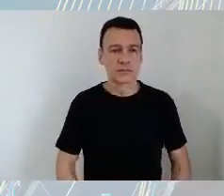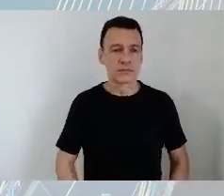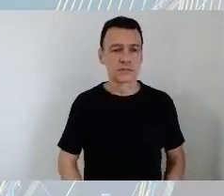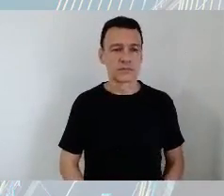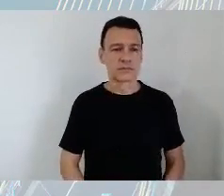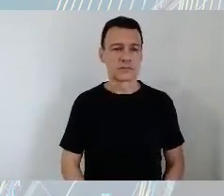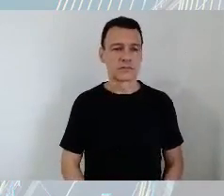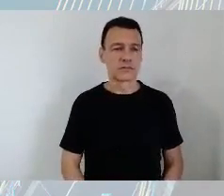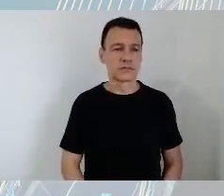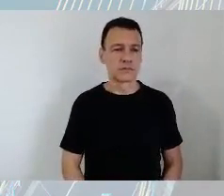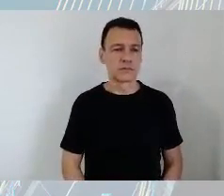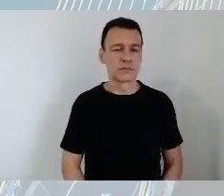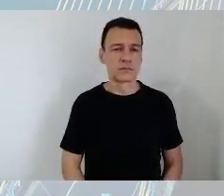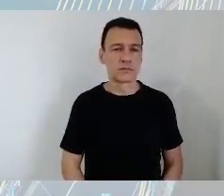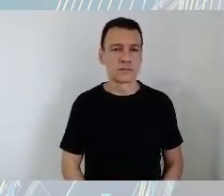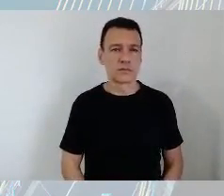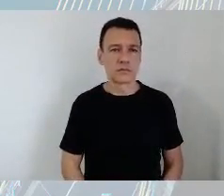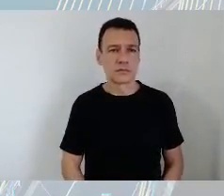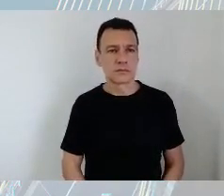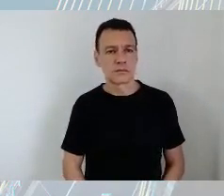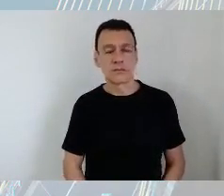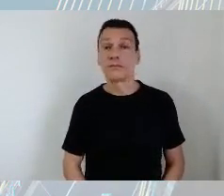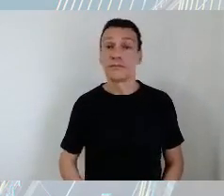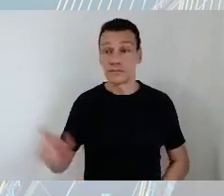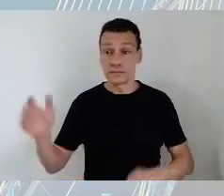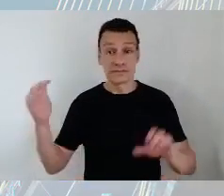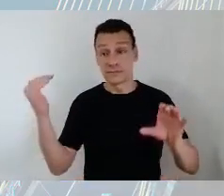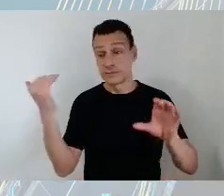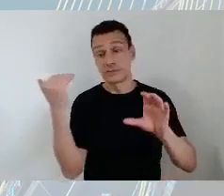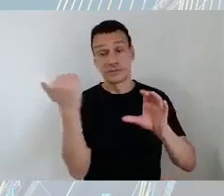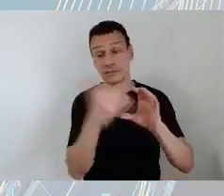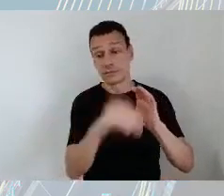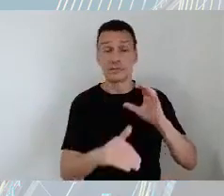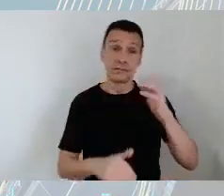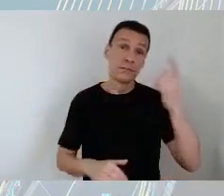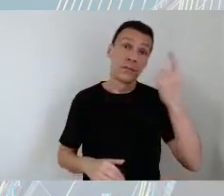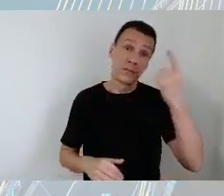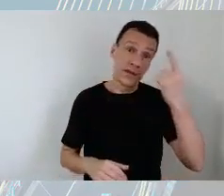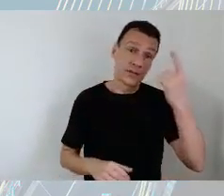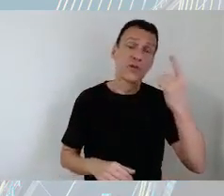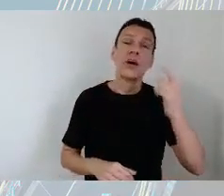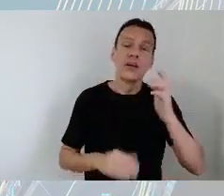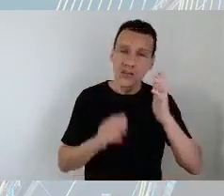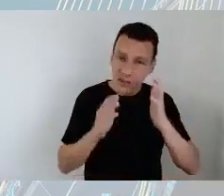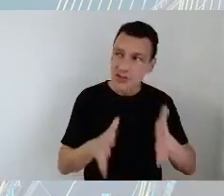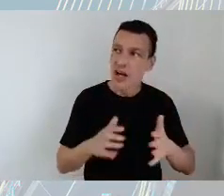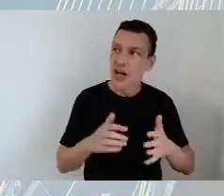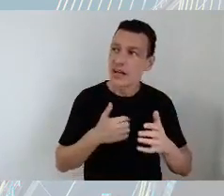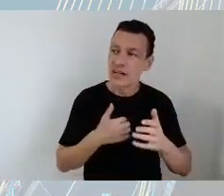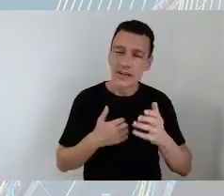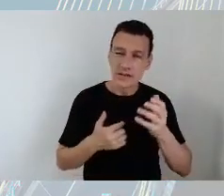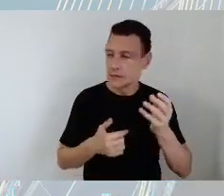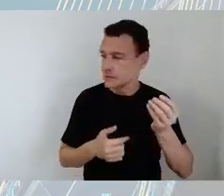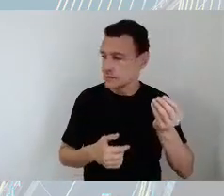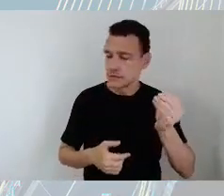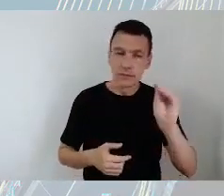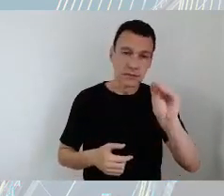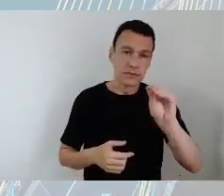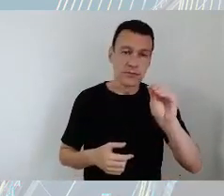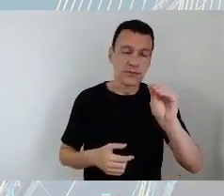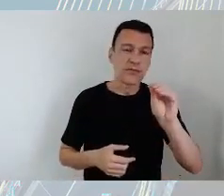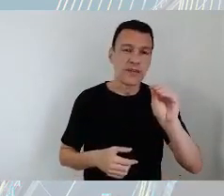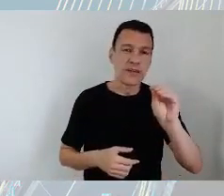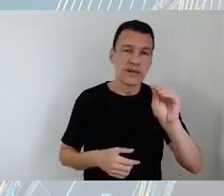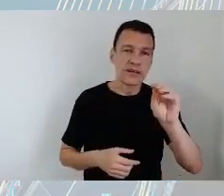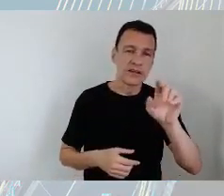porque quando você mandou a primeira mensagem, eu já tinha agregado na inicialização essa primeira parte do system, tá? Então, já coloquei que ia ao assistente, o